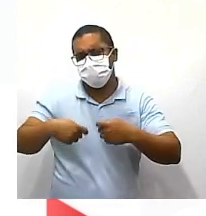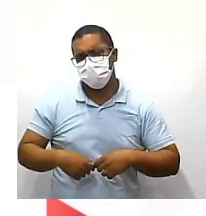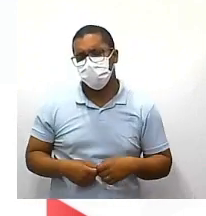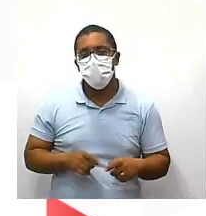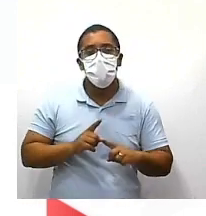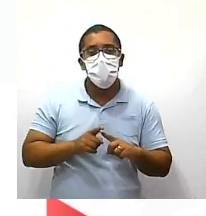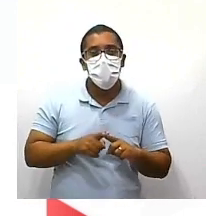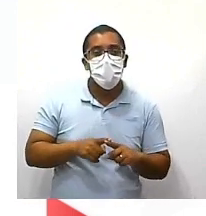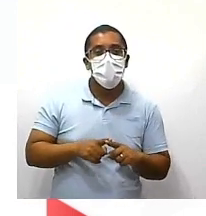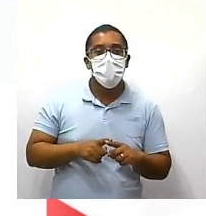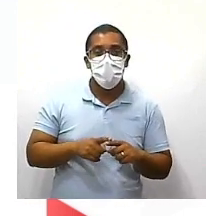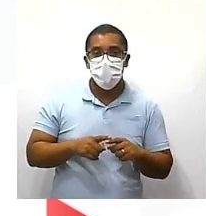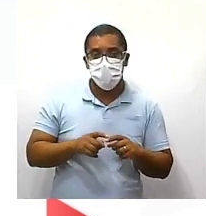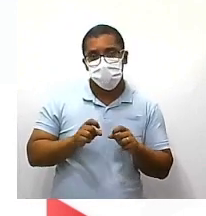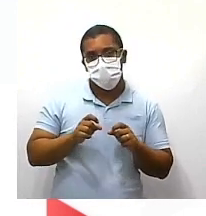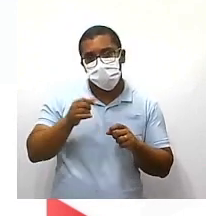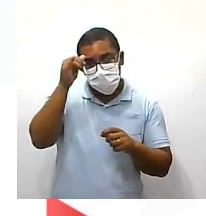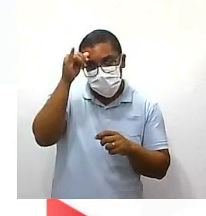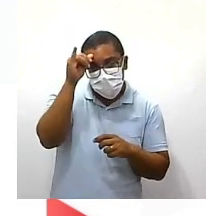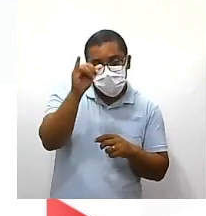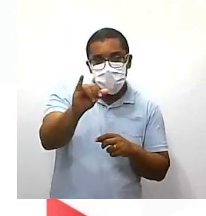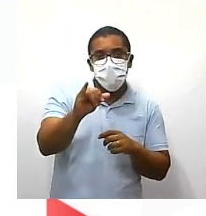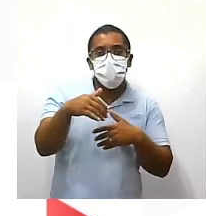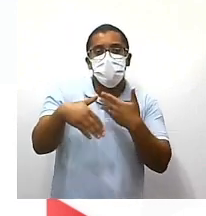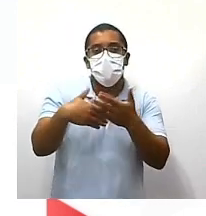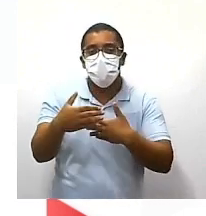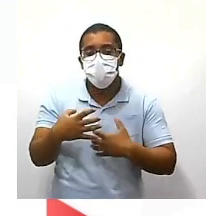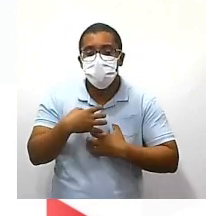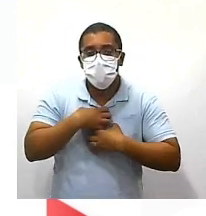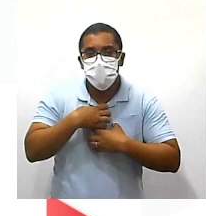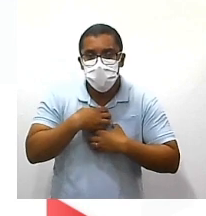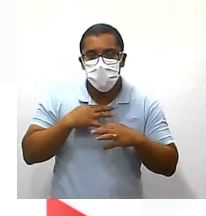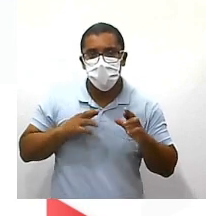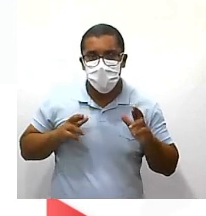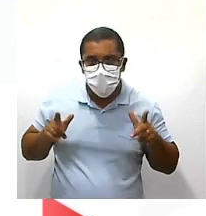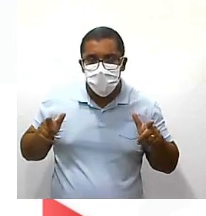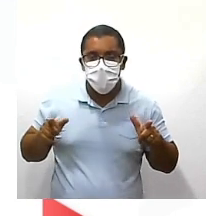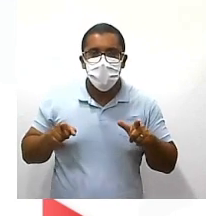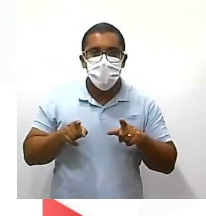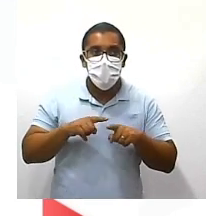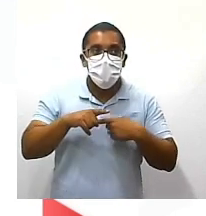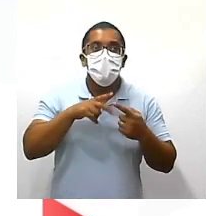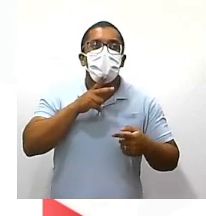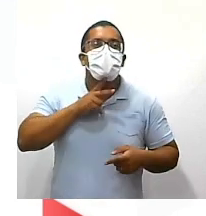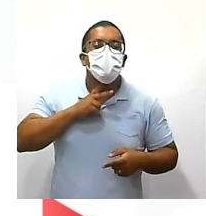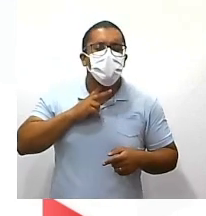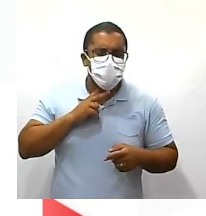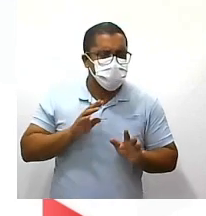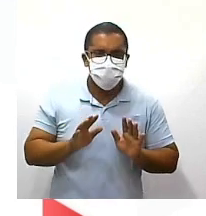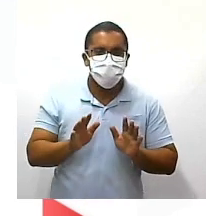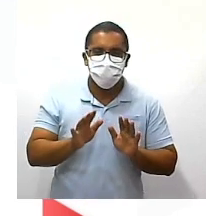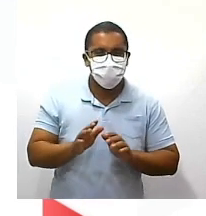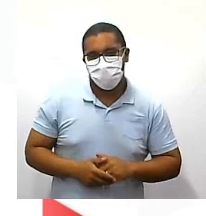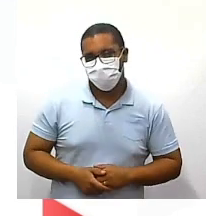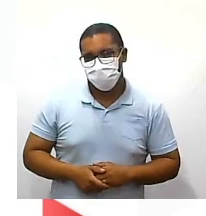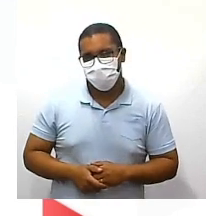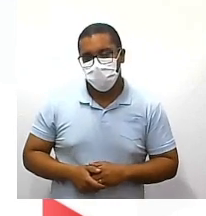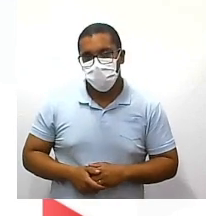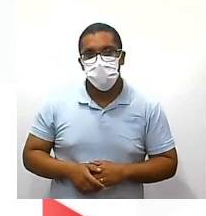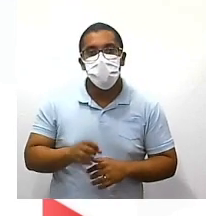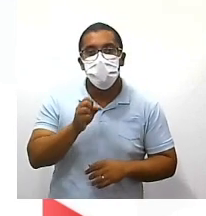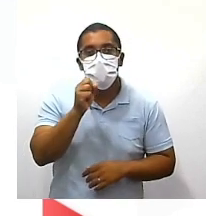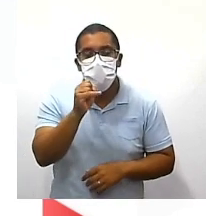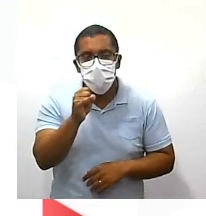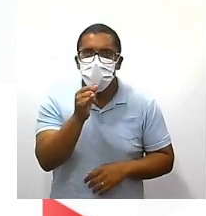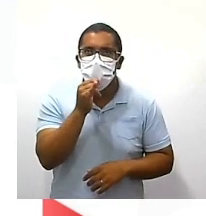vai evitar o surgimento de efeitos indesejados e a dependência química. No caso de